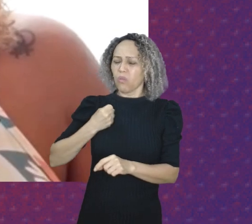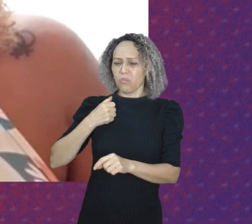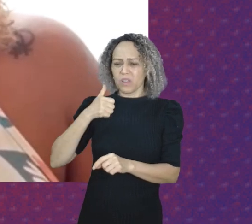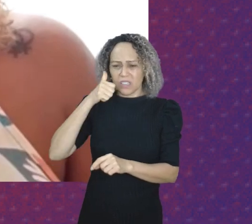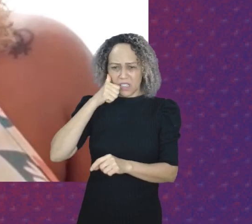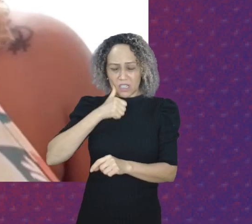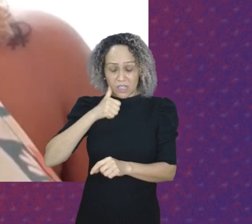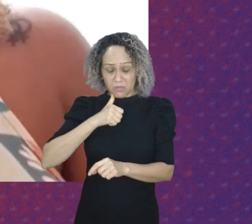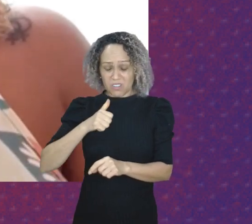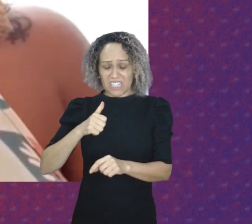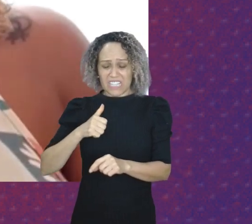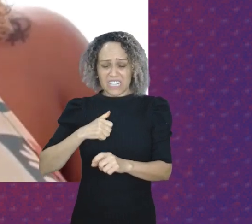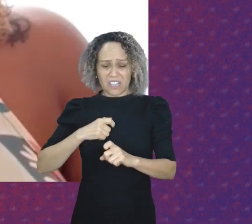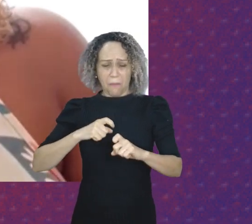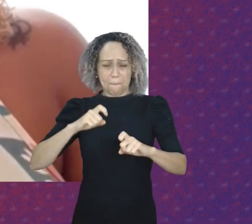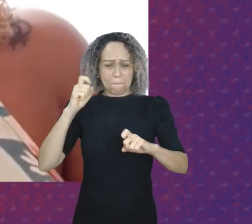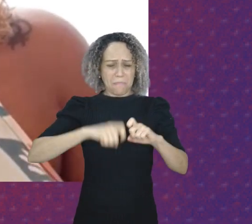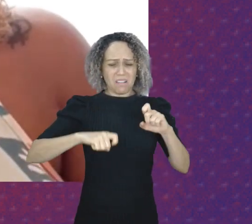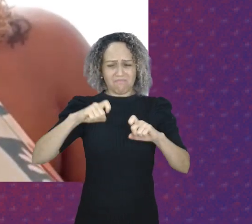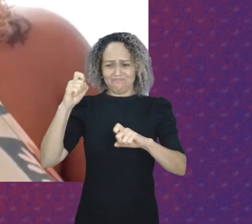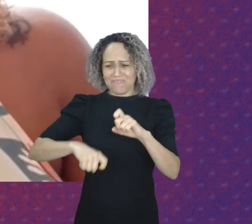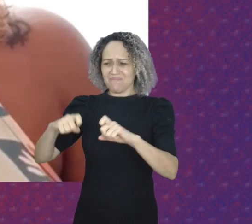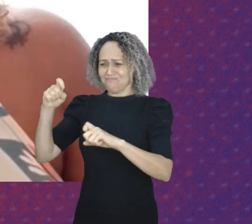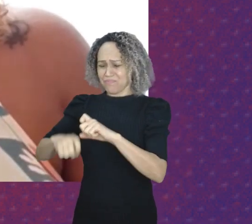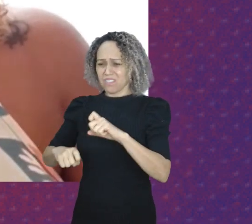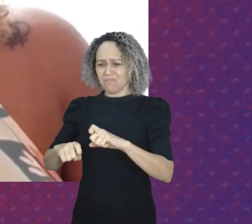que são estupradas, por